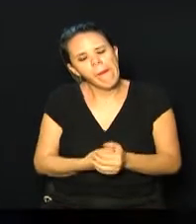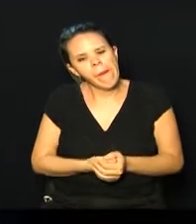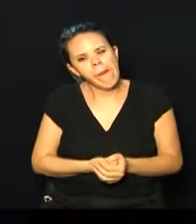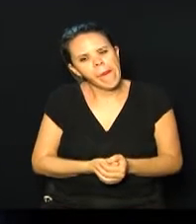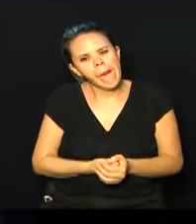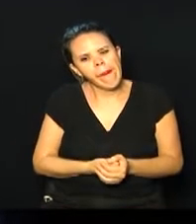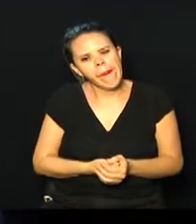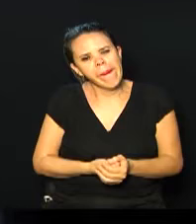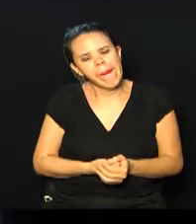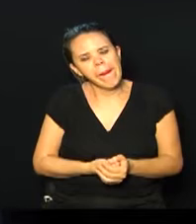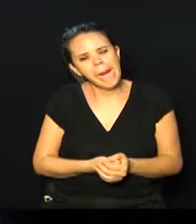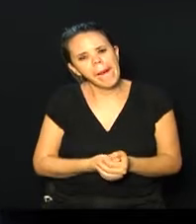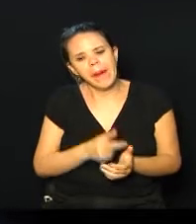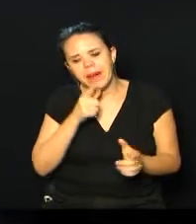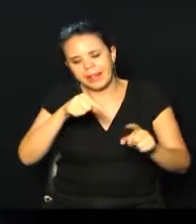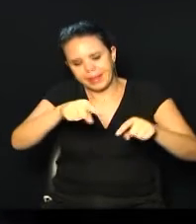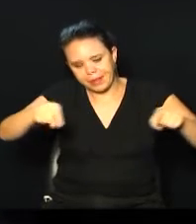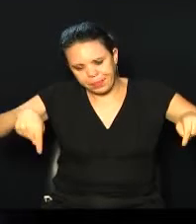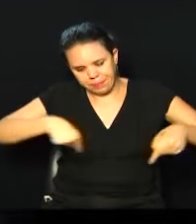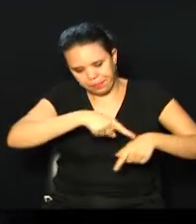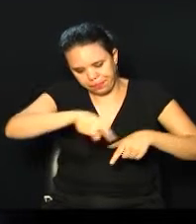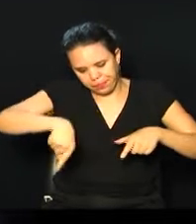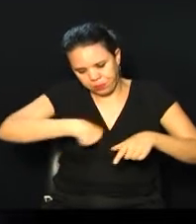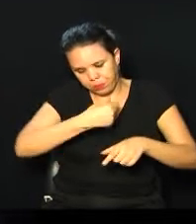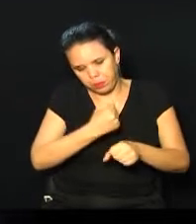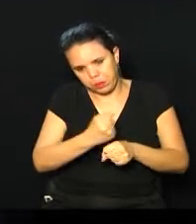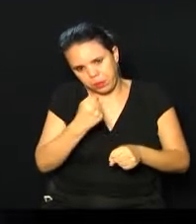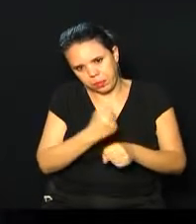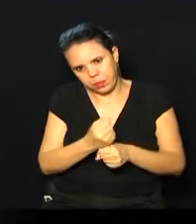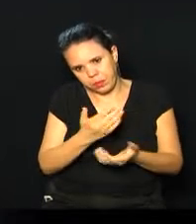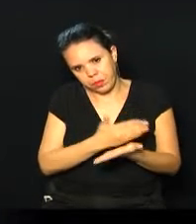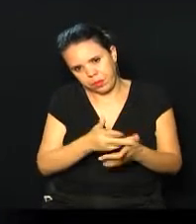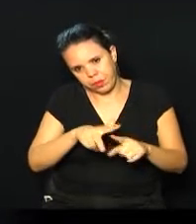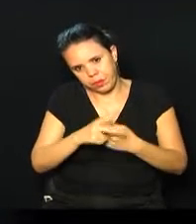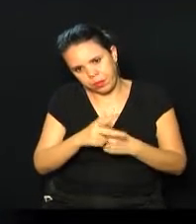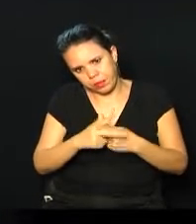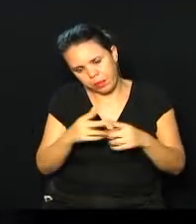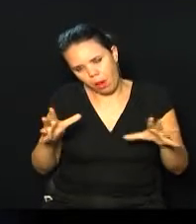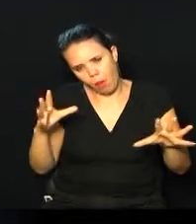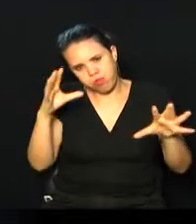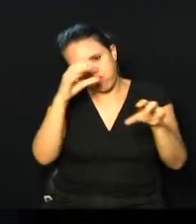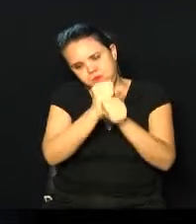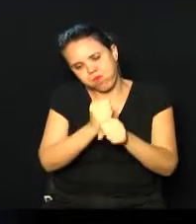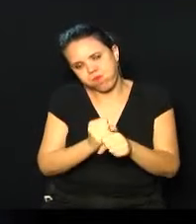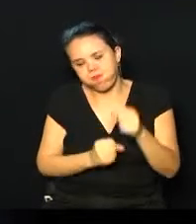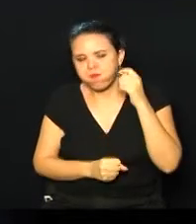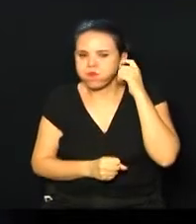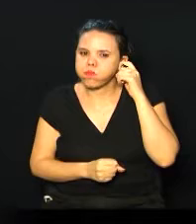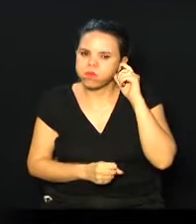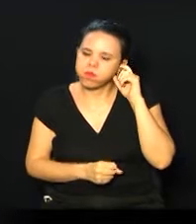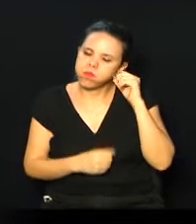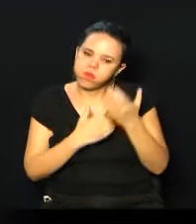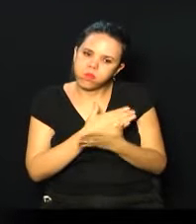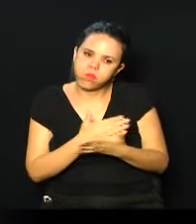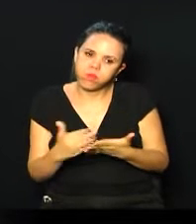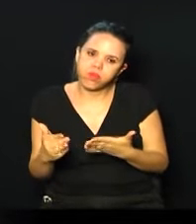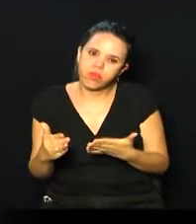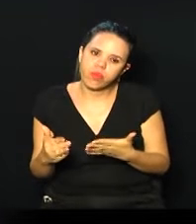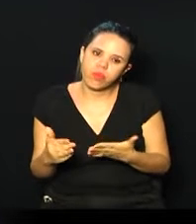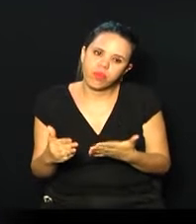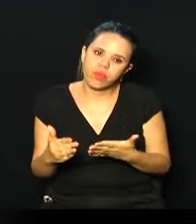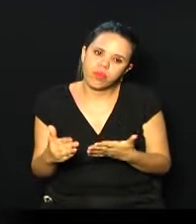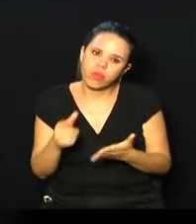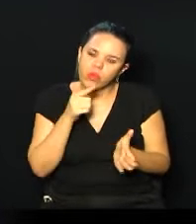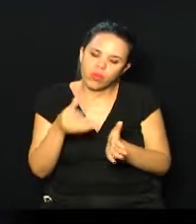grandes tanques, esses piscinões, começando no que nós chamamos a montante, que é na região, no início, da onde os rios nascem,